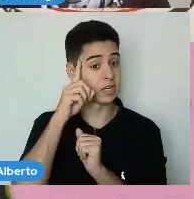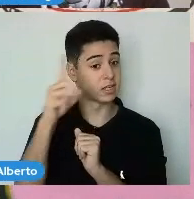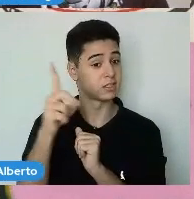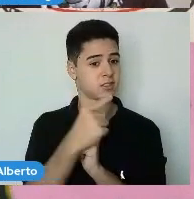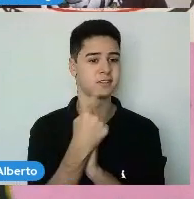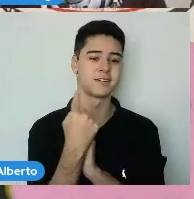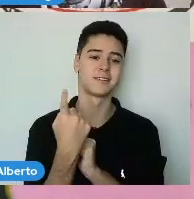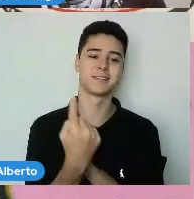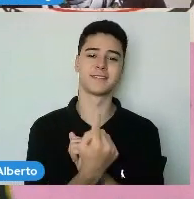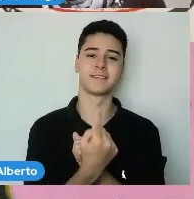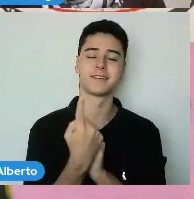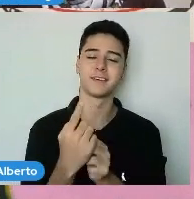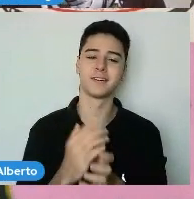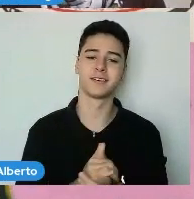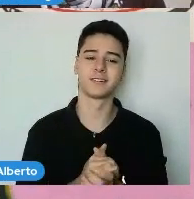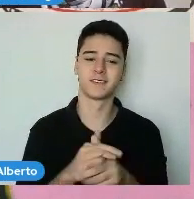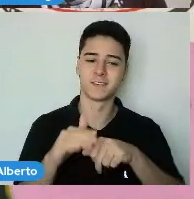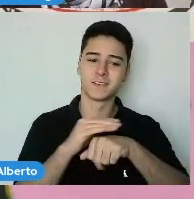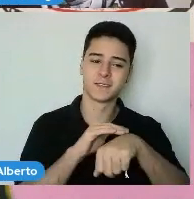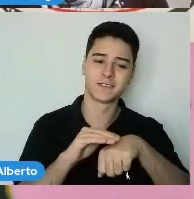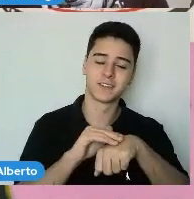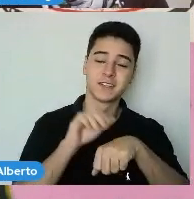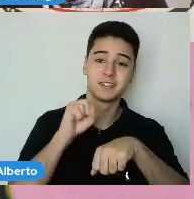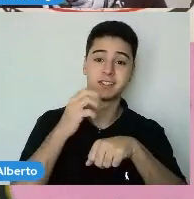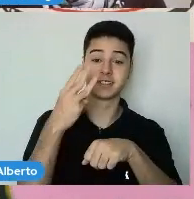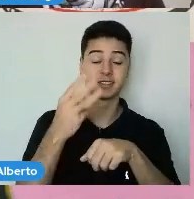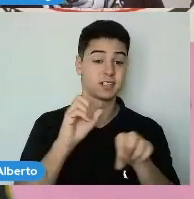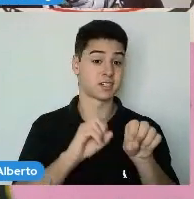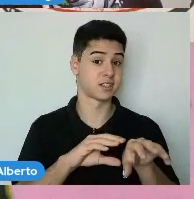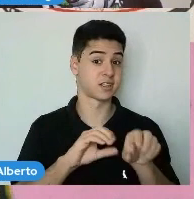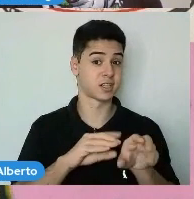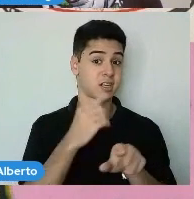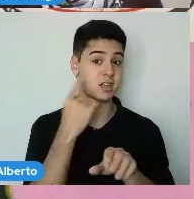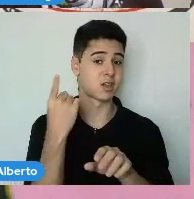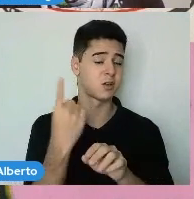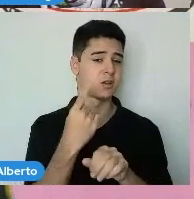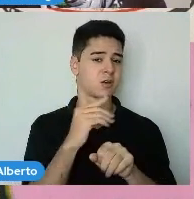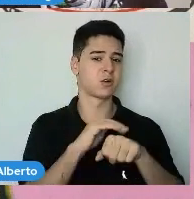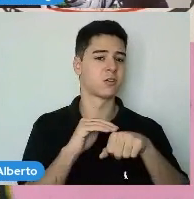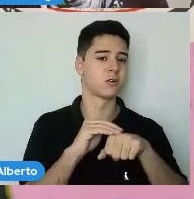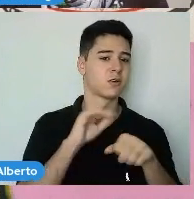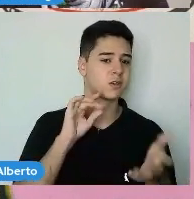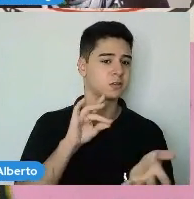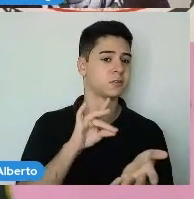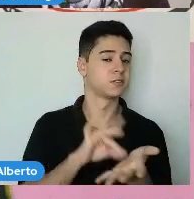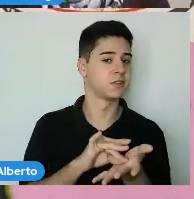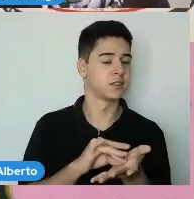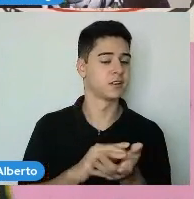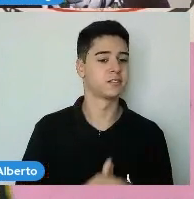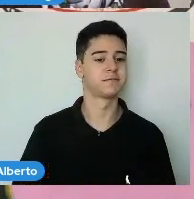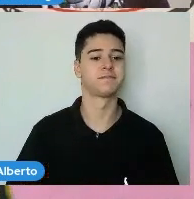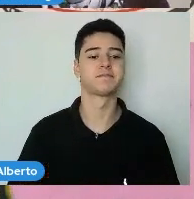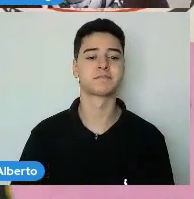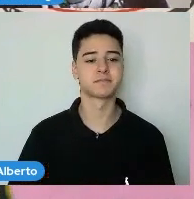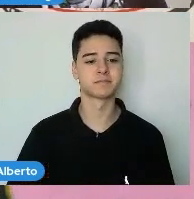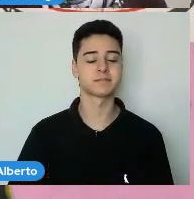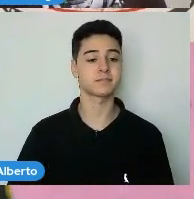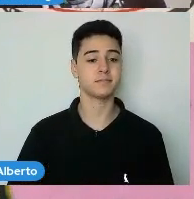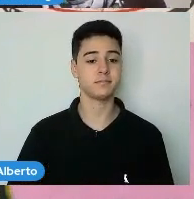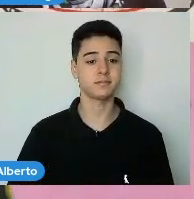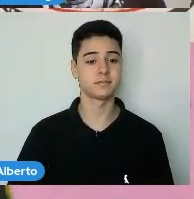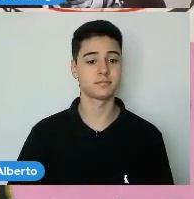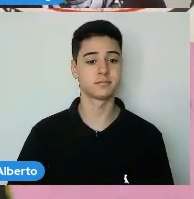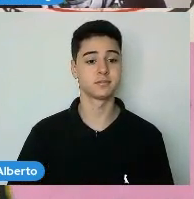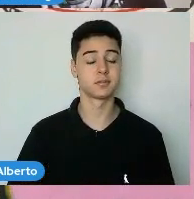a gente conversou, nessas 3 aulas em que a gente conversou bastante sobre arte, né? Eu deixo esse